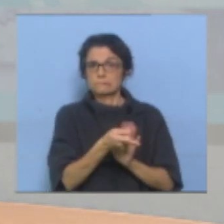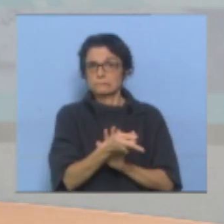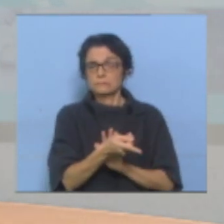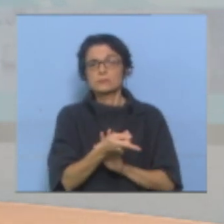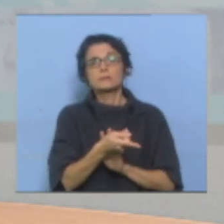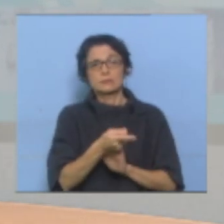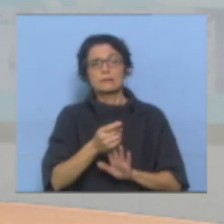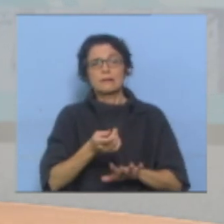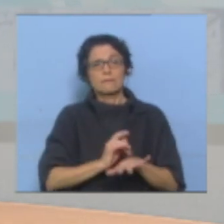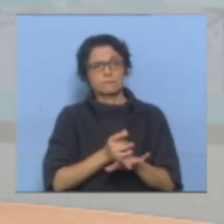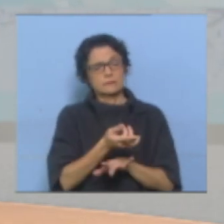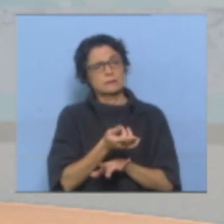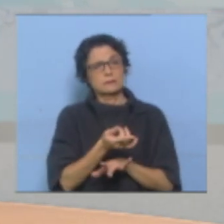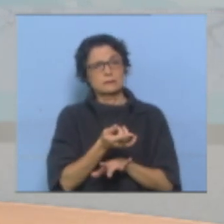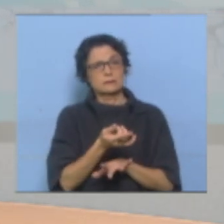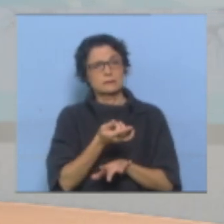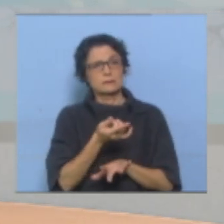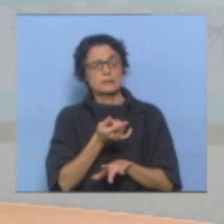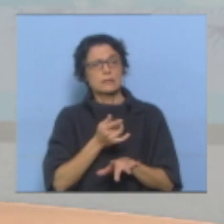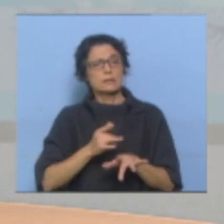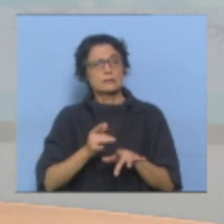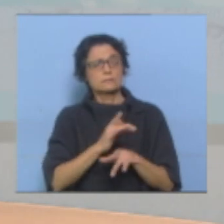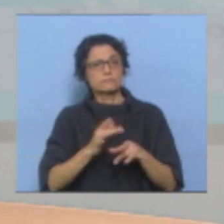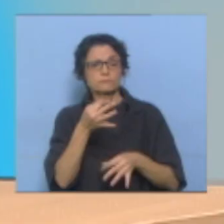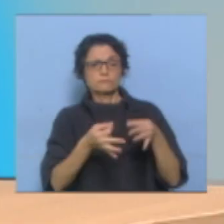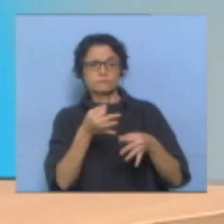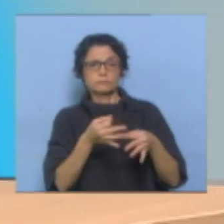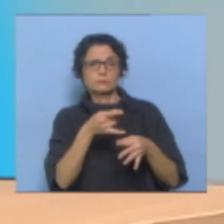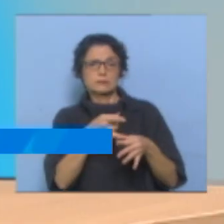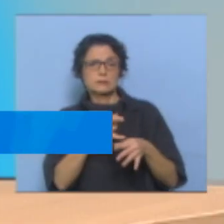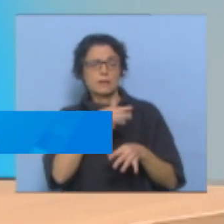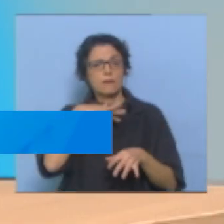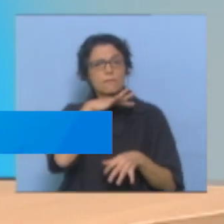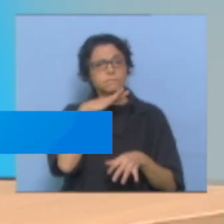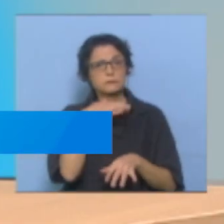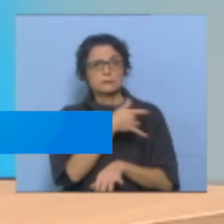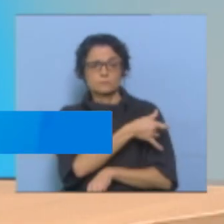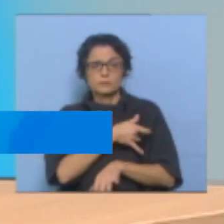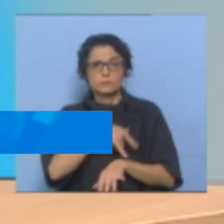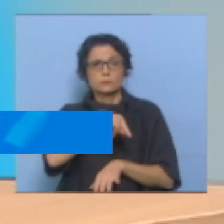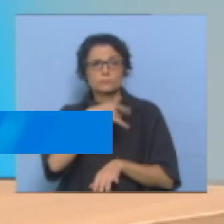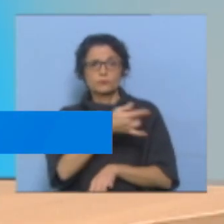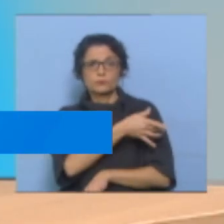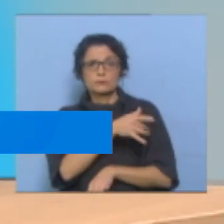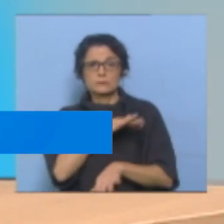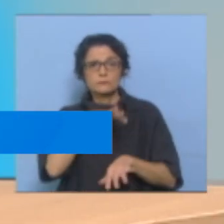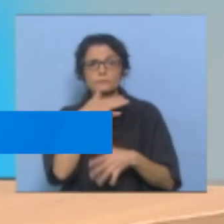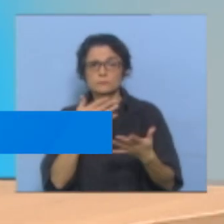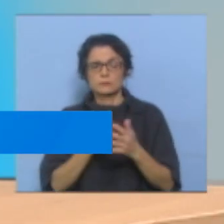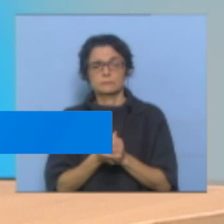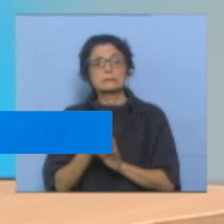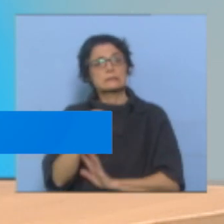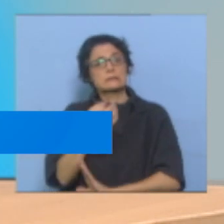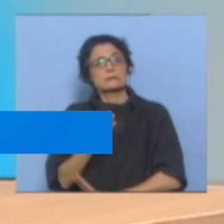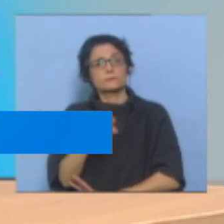na forma como estes familiares tiveram que lidar com a sua dor. Sim, e é muito significativo que o advogado